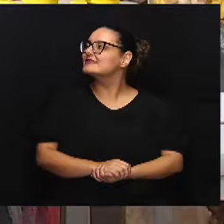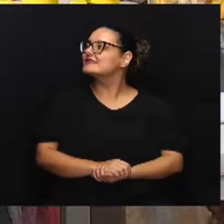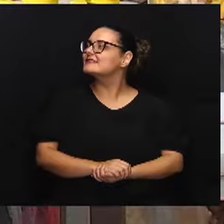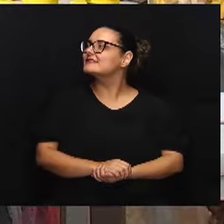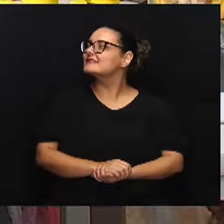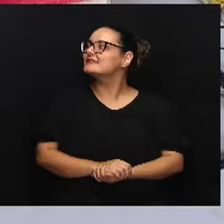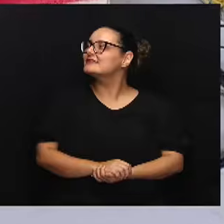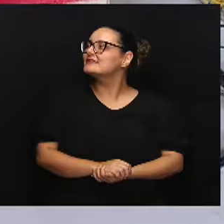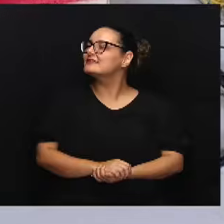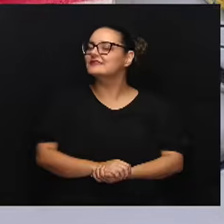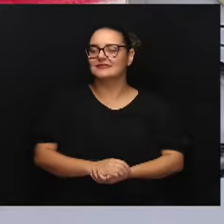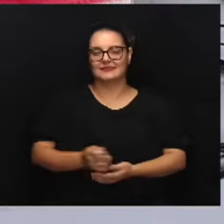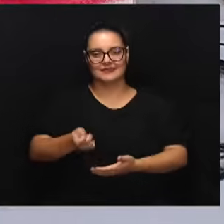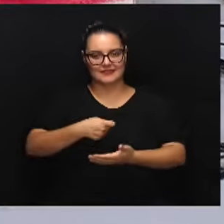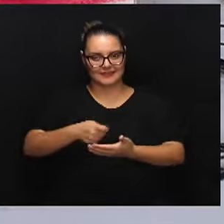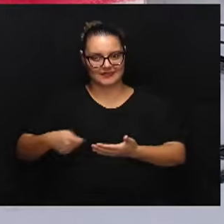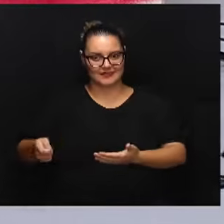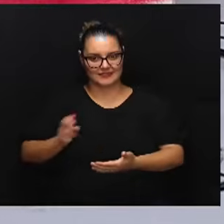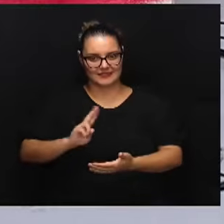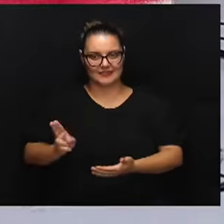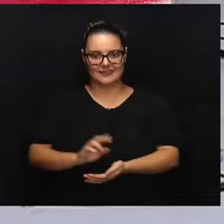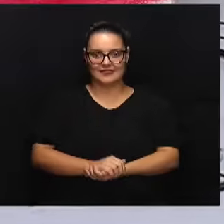a obra de vocês.